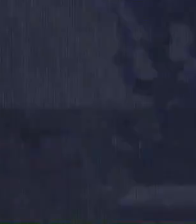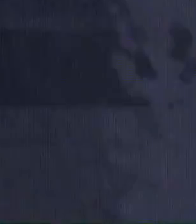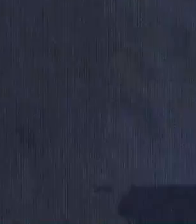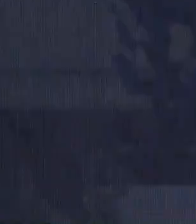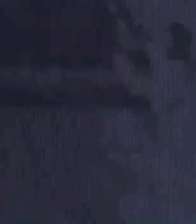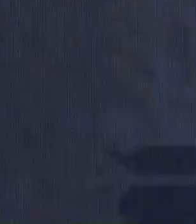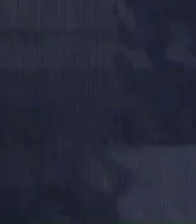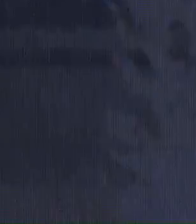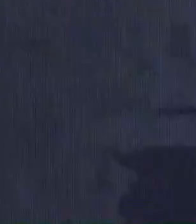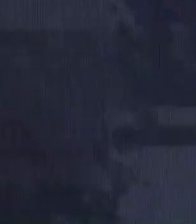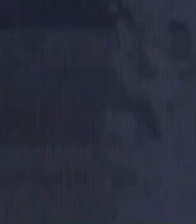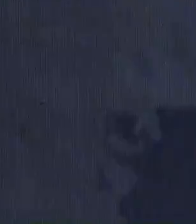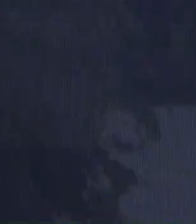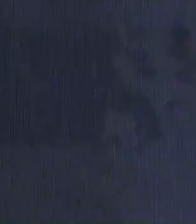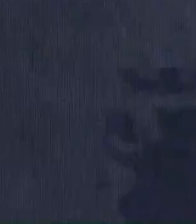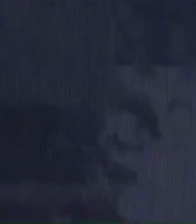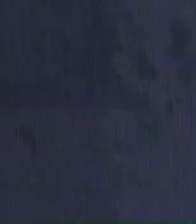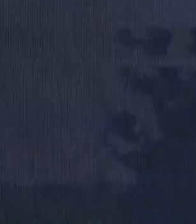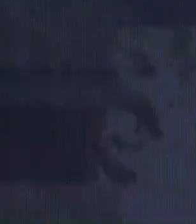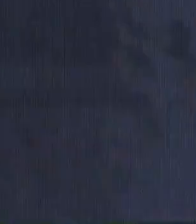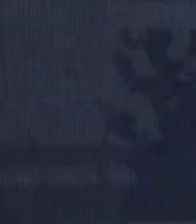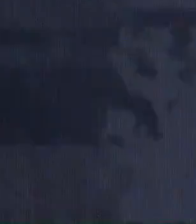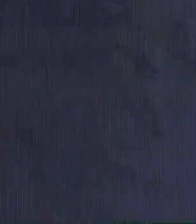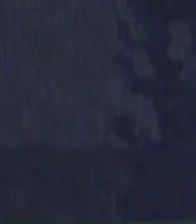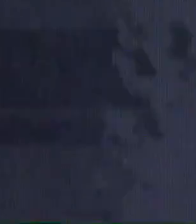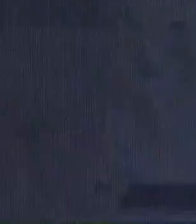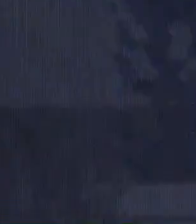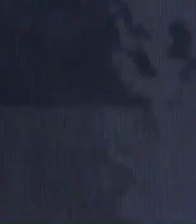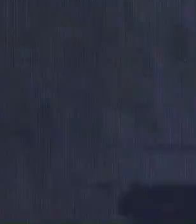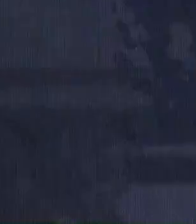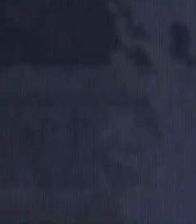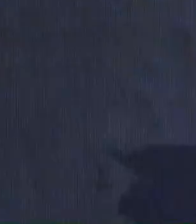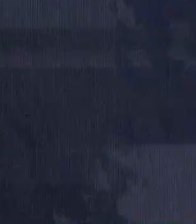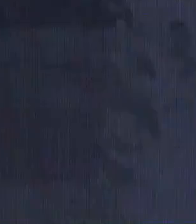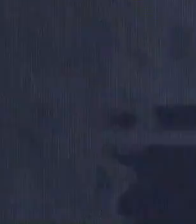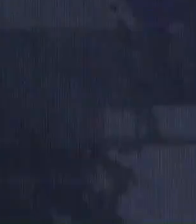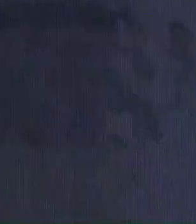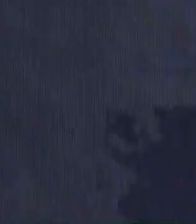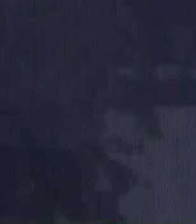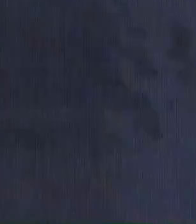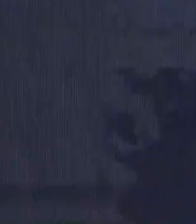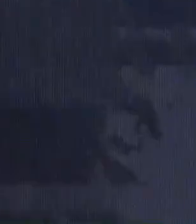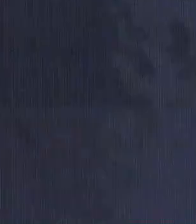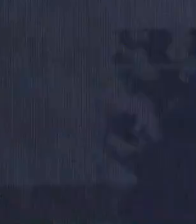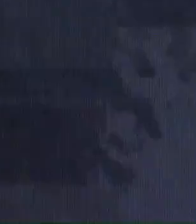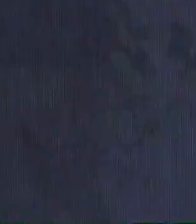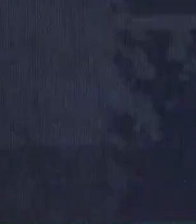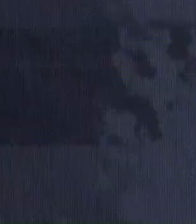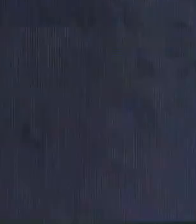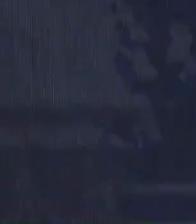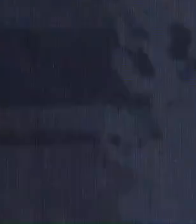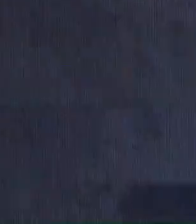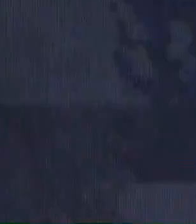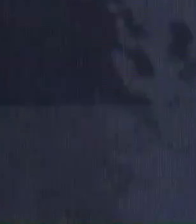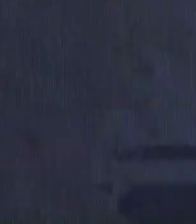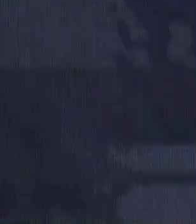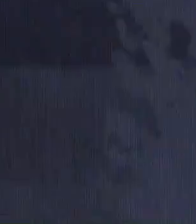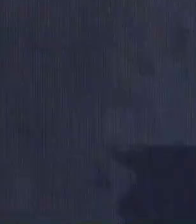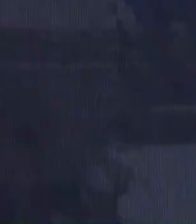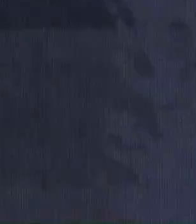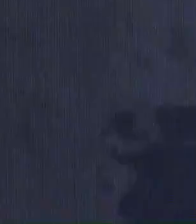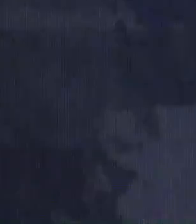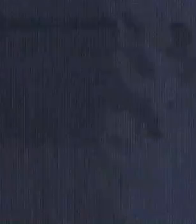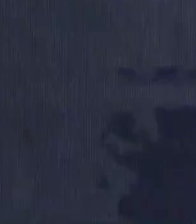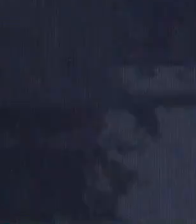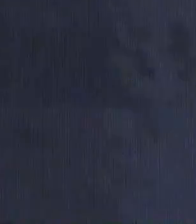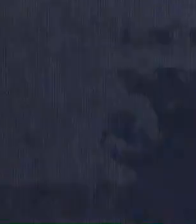Na verdade, Tiago está dizendo: ora, a perseverança precisa completar o seu trabalho. Aquilo que ela opera na vida da